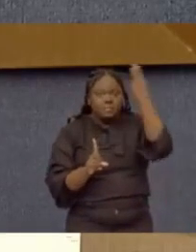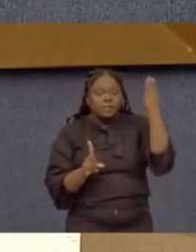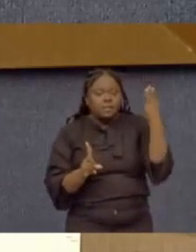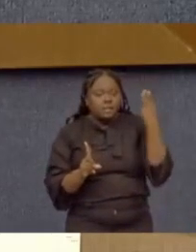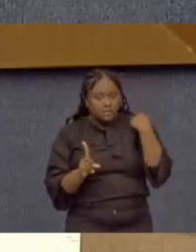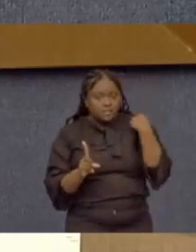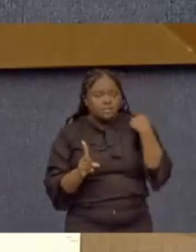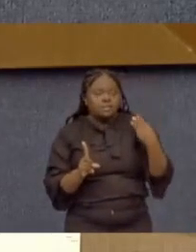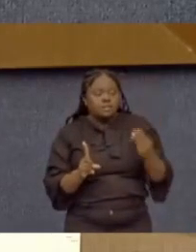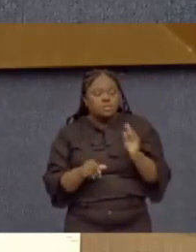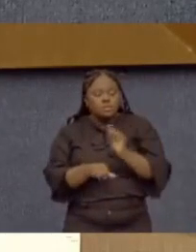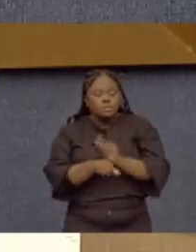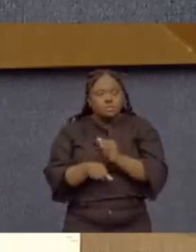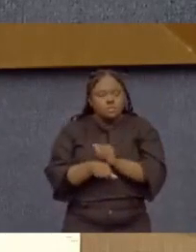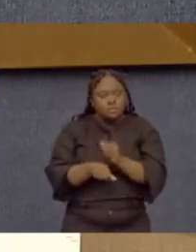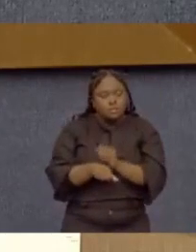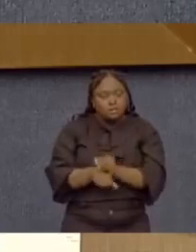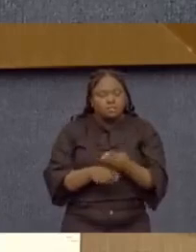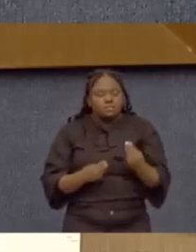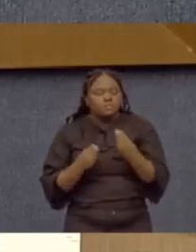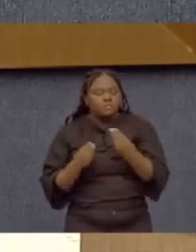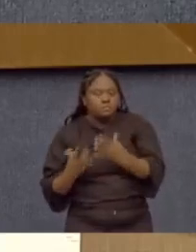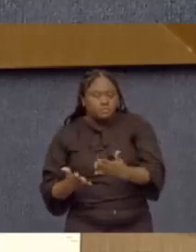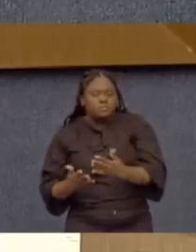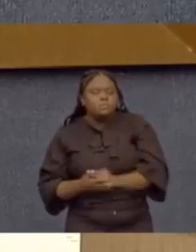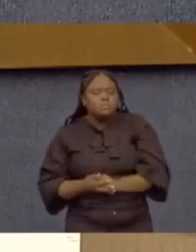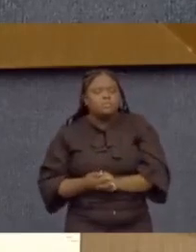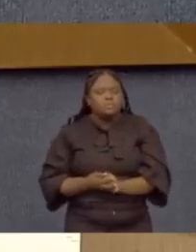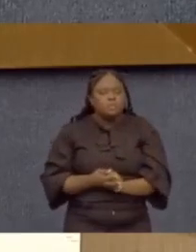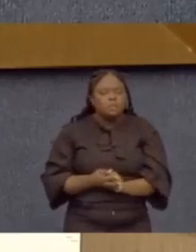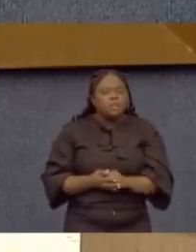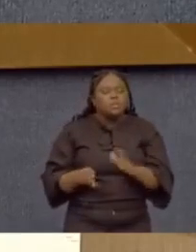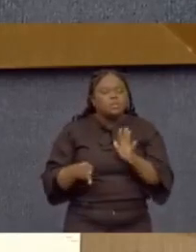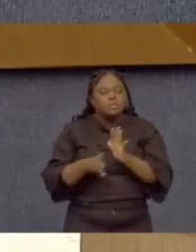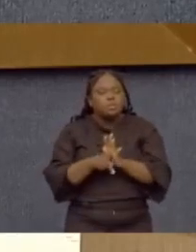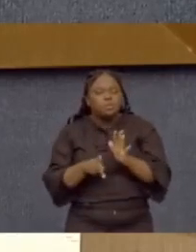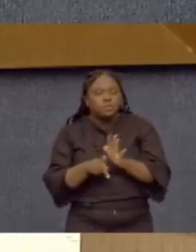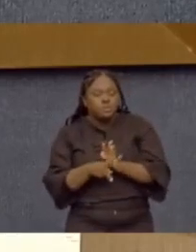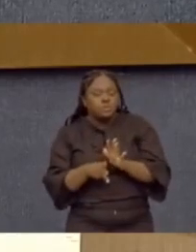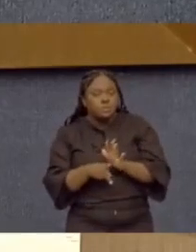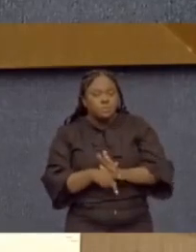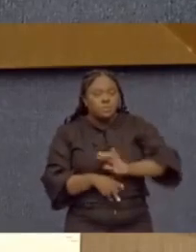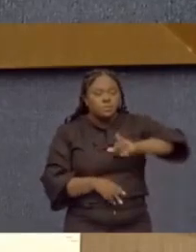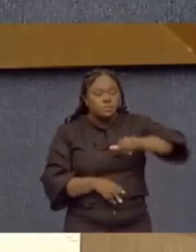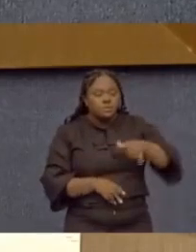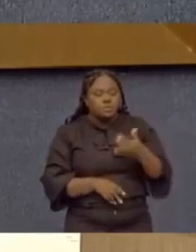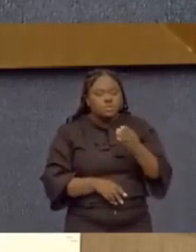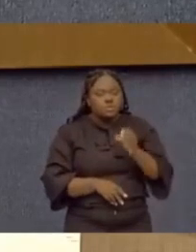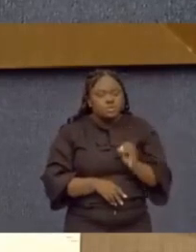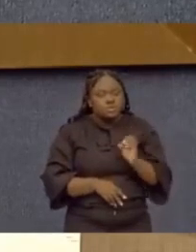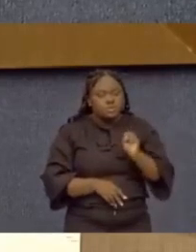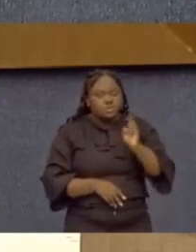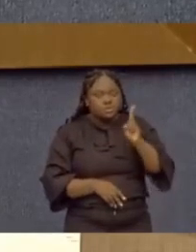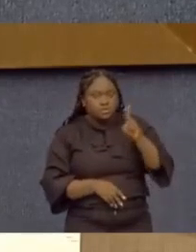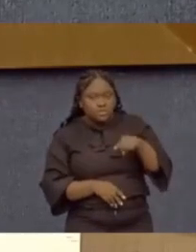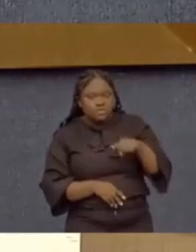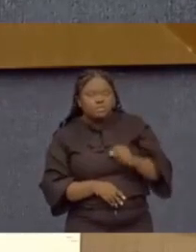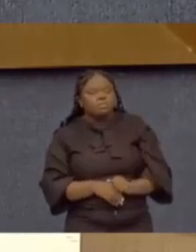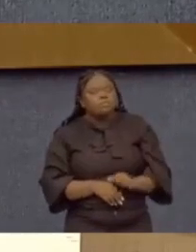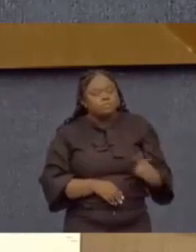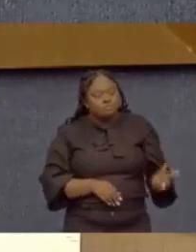e confiar-se aos cuidados do castíssimo São José para com isso nos ensinar a valorizar aqueles que nos